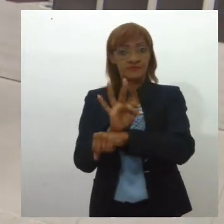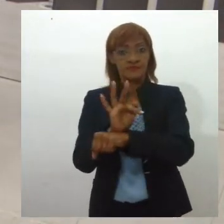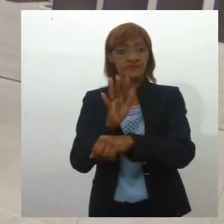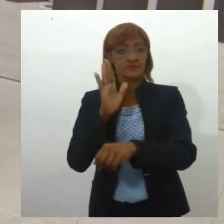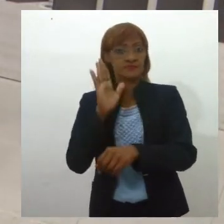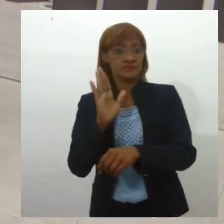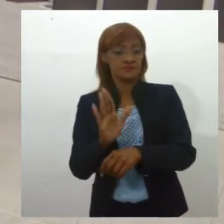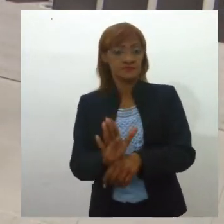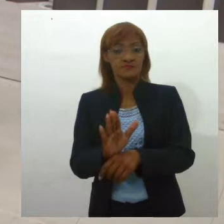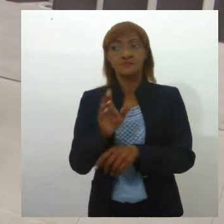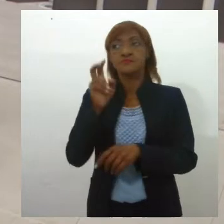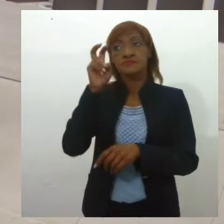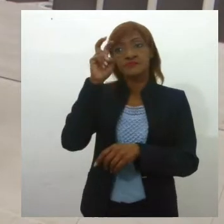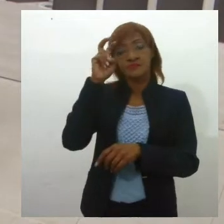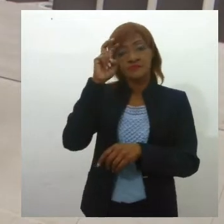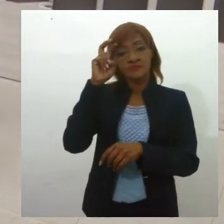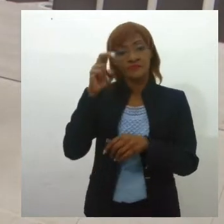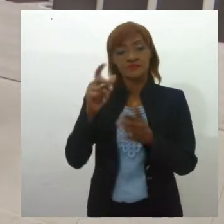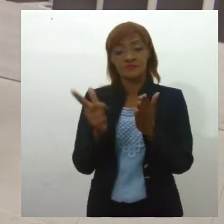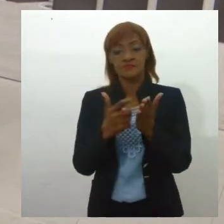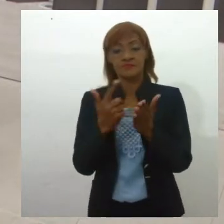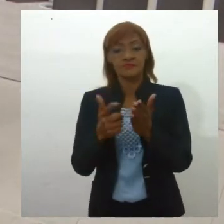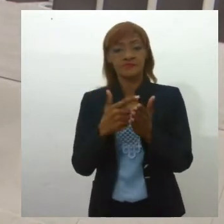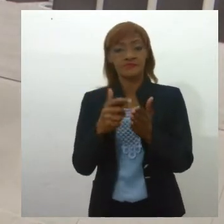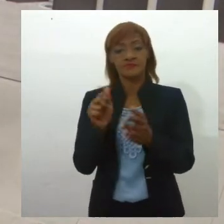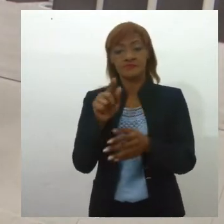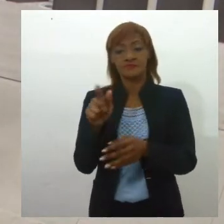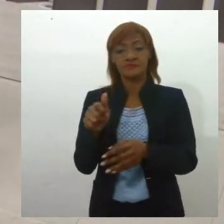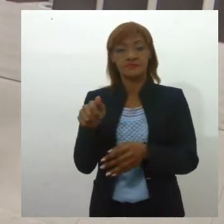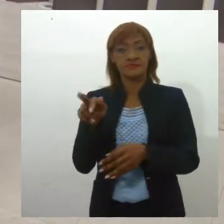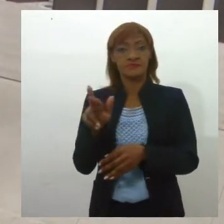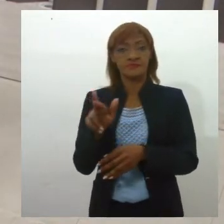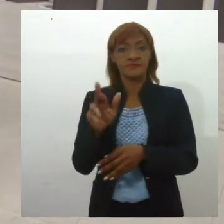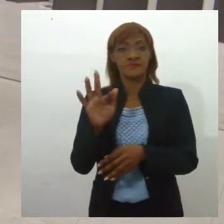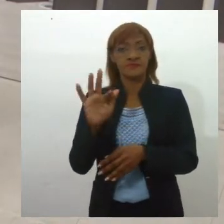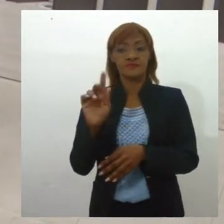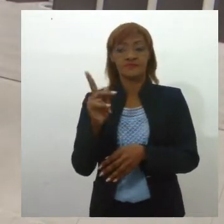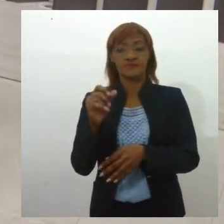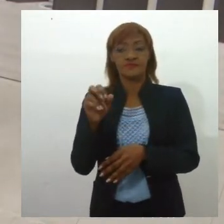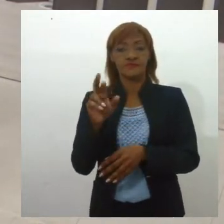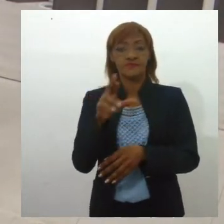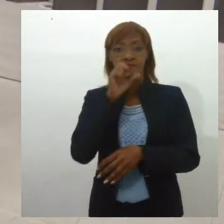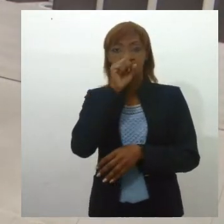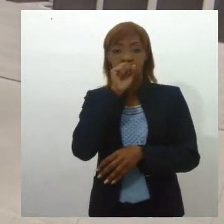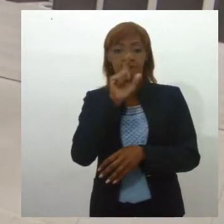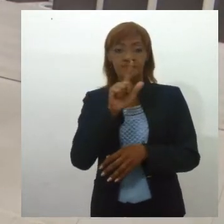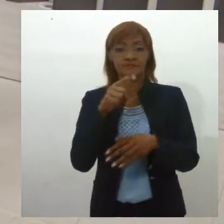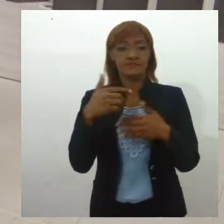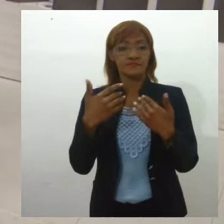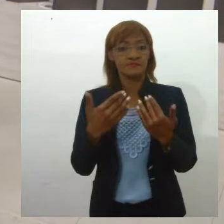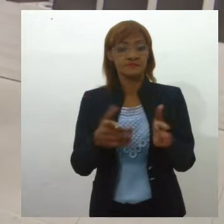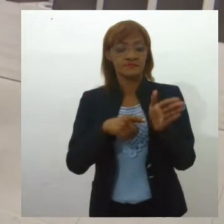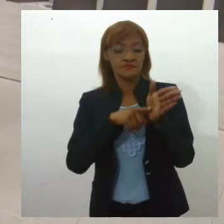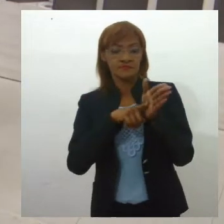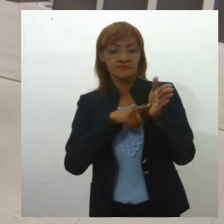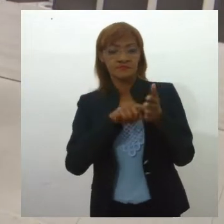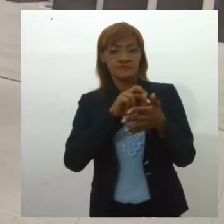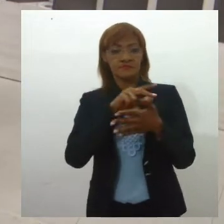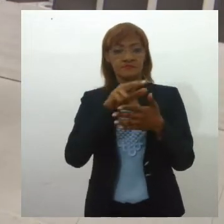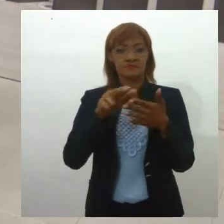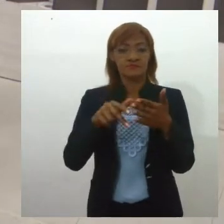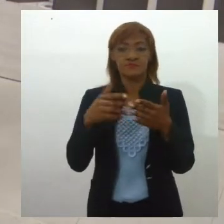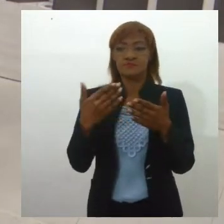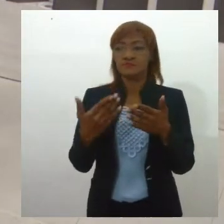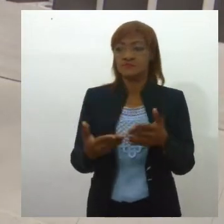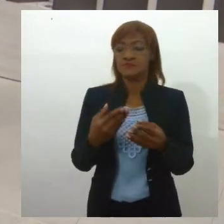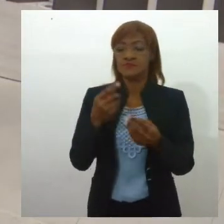na última quinta-feira o livro Azahar, Flor de Laranjeiras, que traz artigos científicos sobre monitoramento hídrico, qualidade